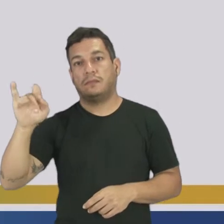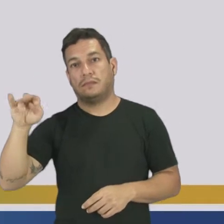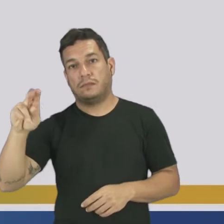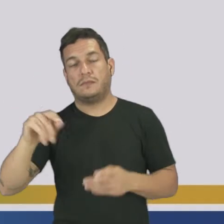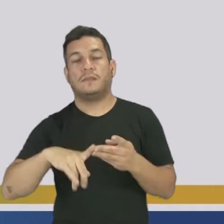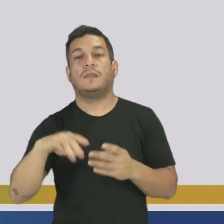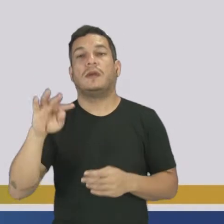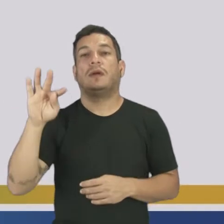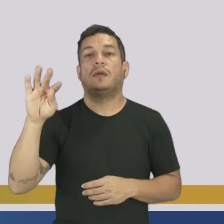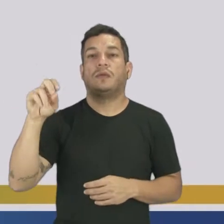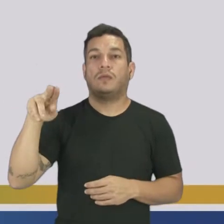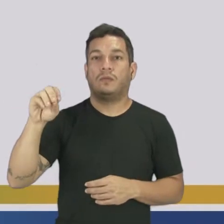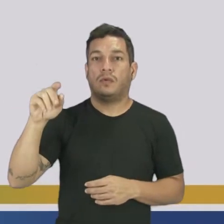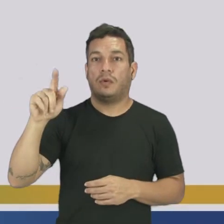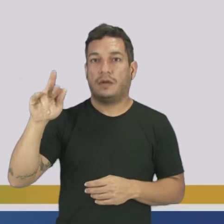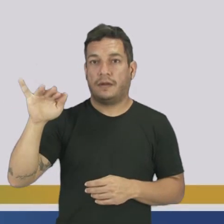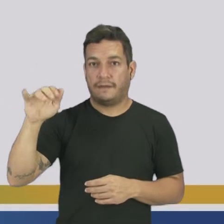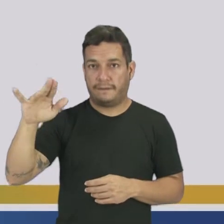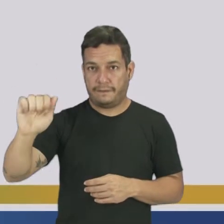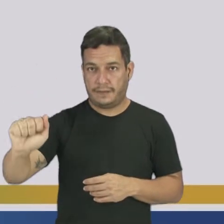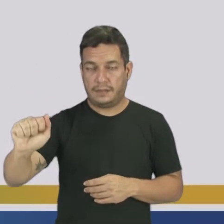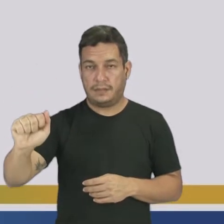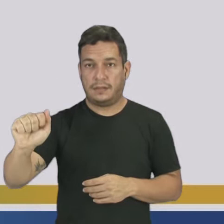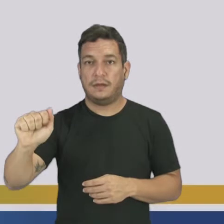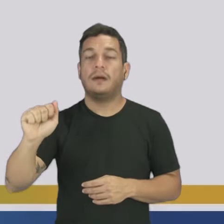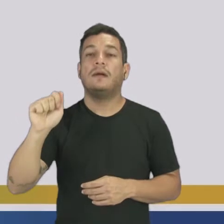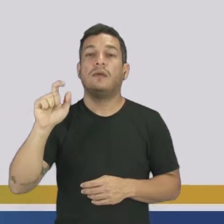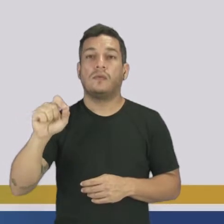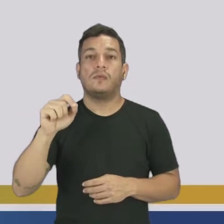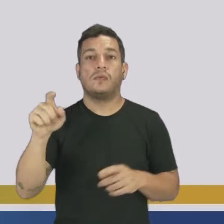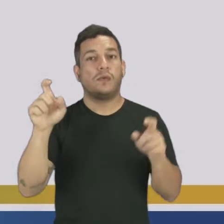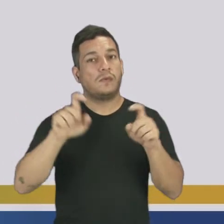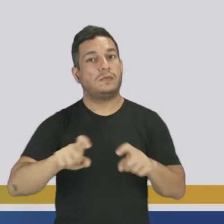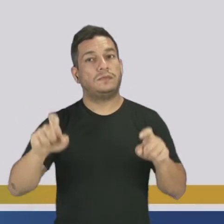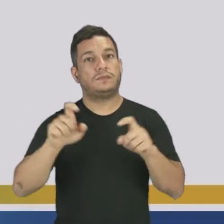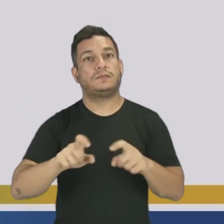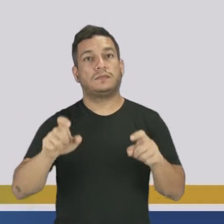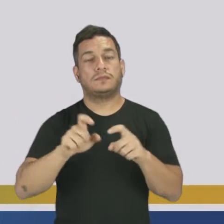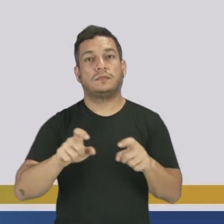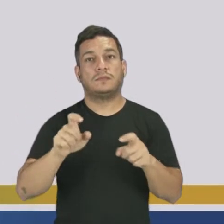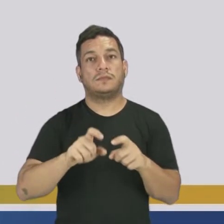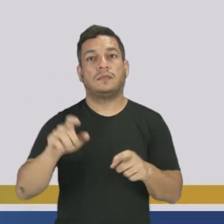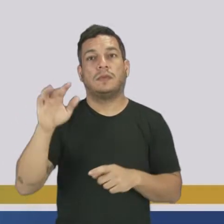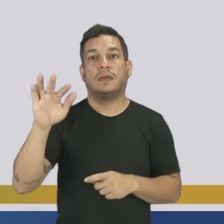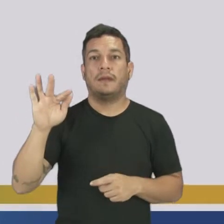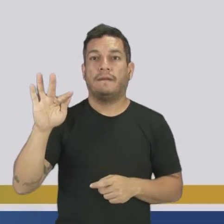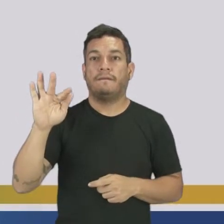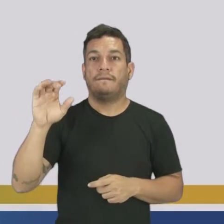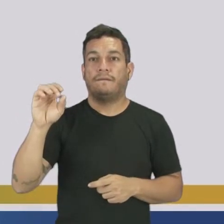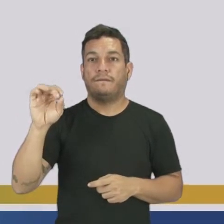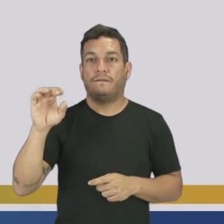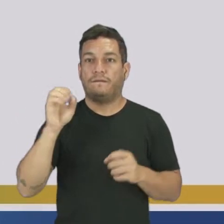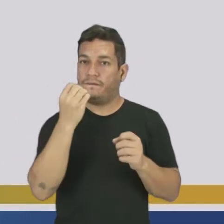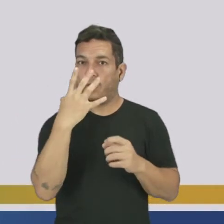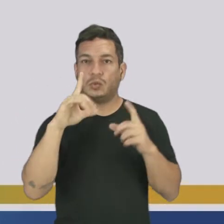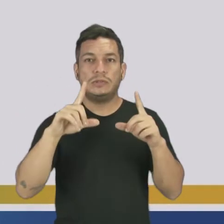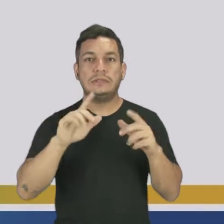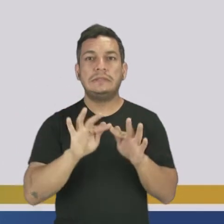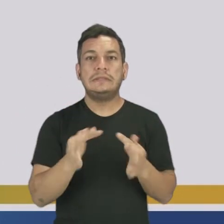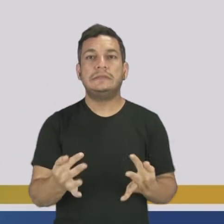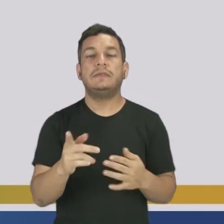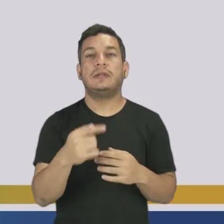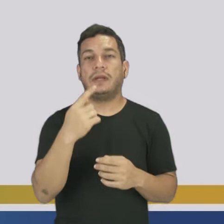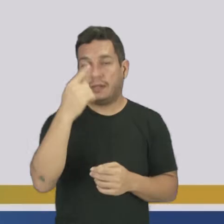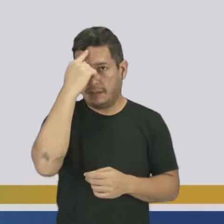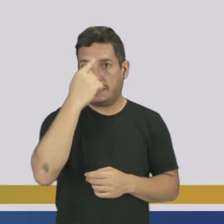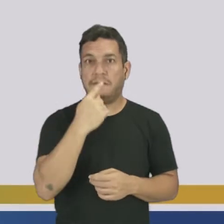por emissão de pósitrons, tomografia computadorizada por emissão de fótons simples. Esses exames fornecem